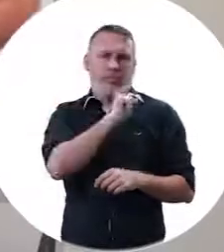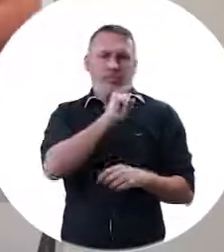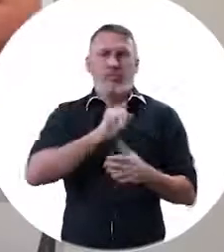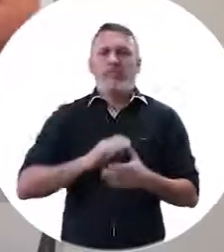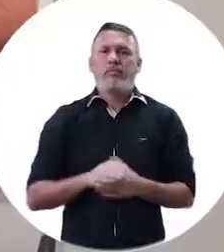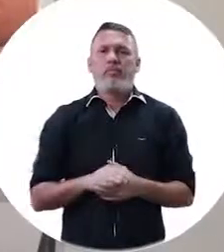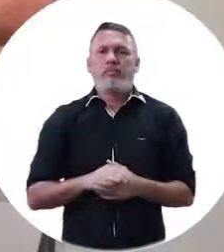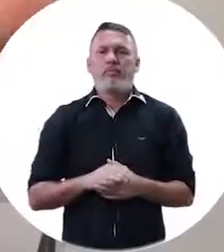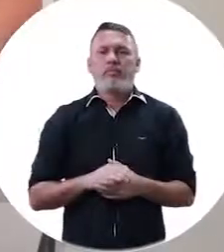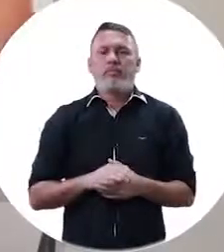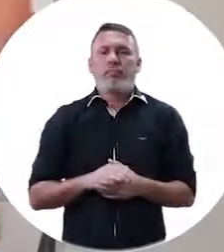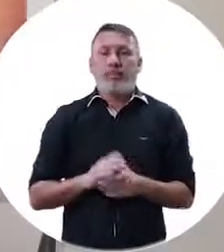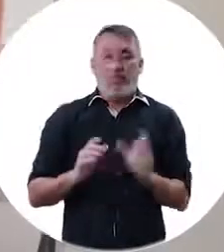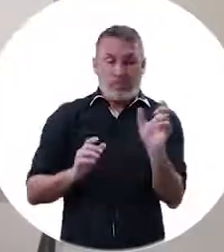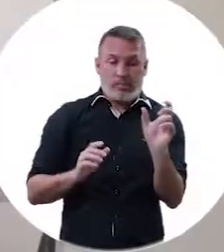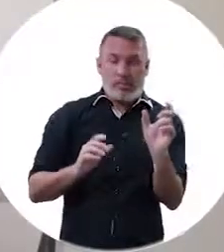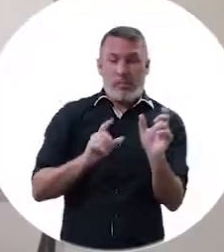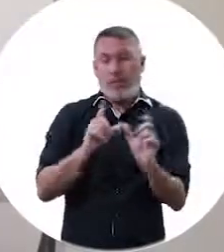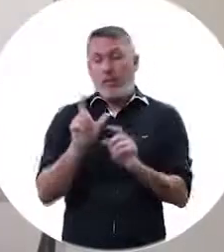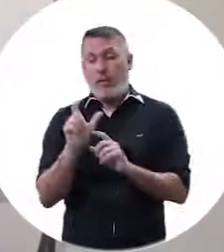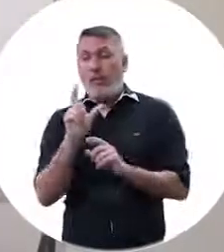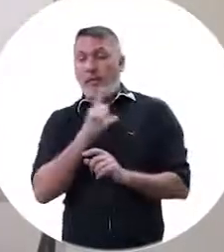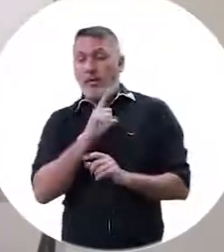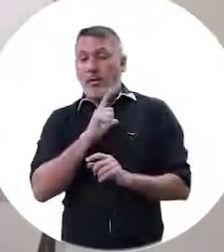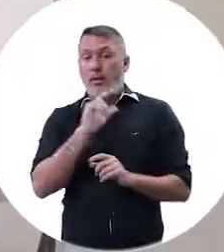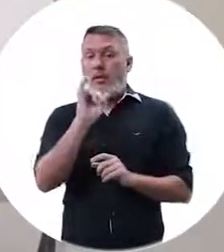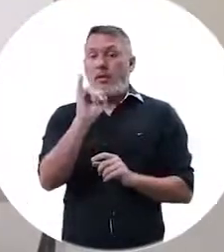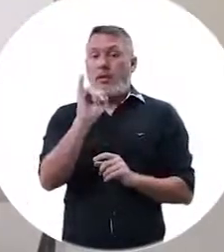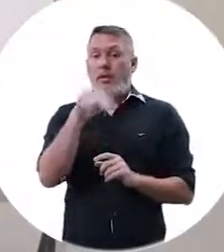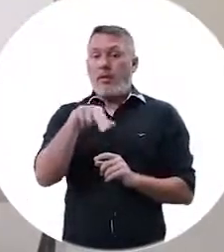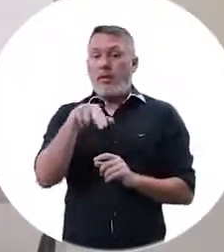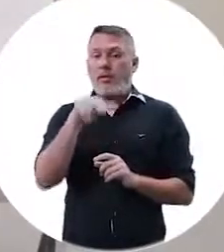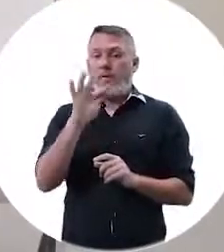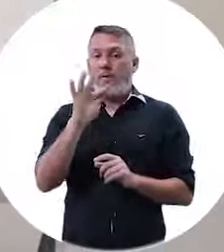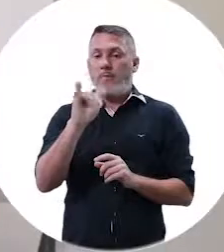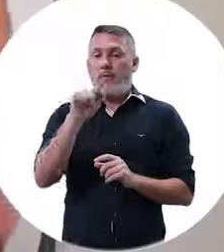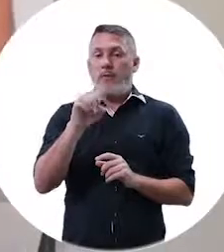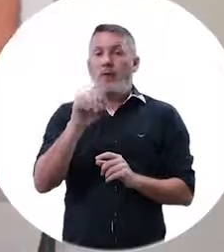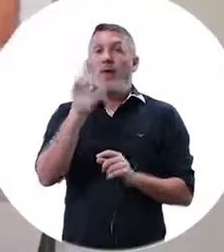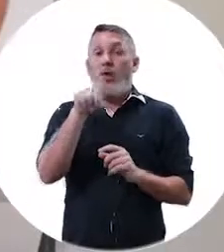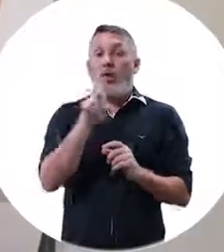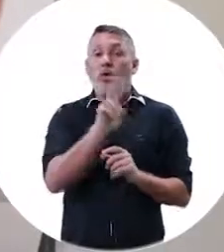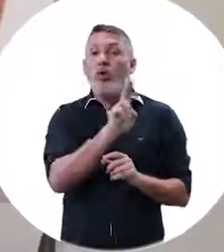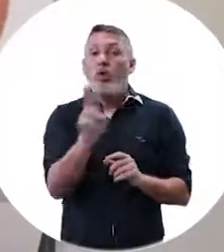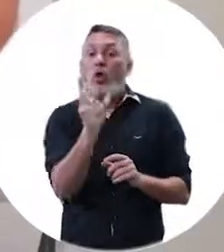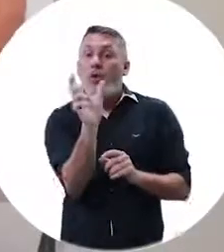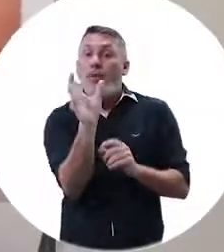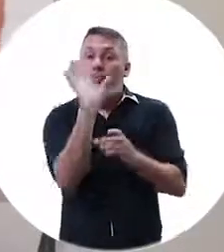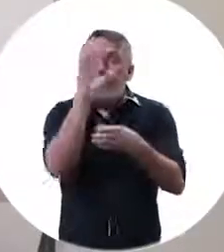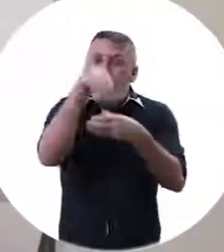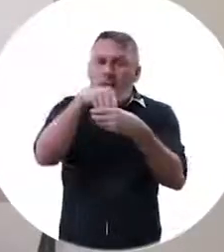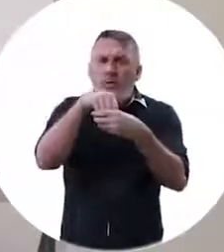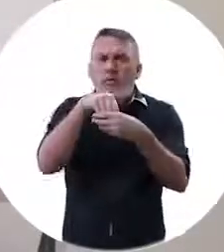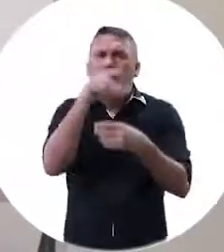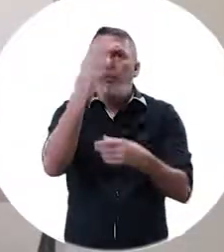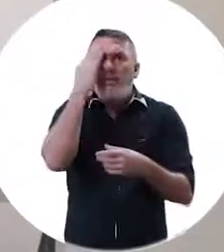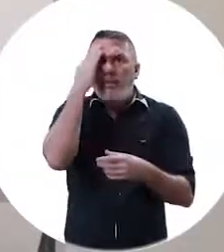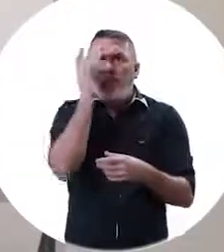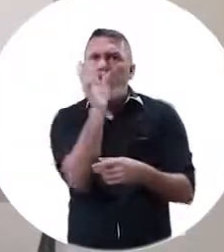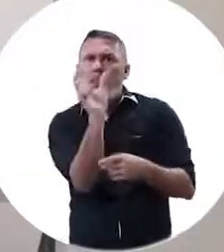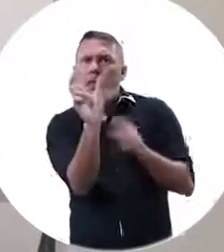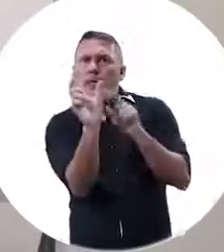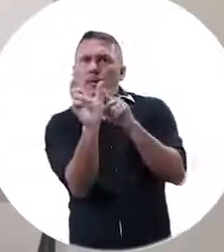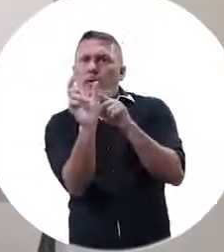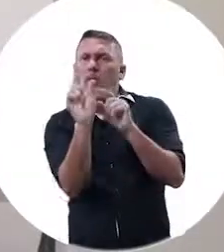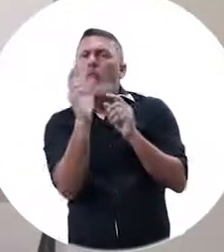na sua cabeça. Já o infixo, que é a parte interior do nome, no meio do nome, você